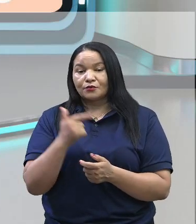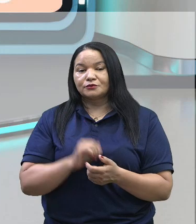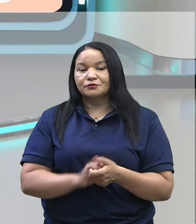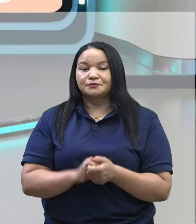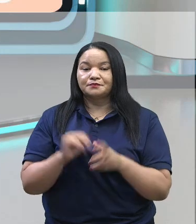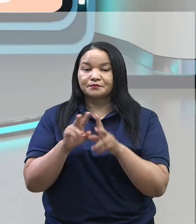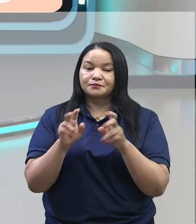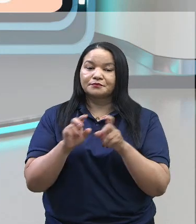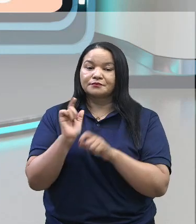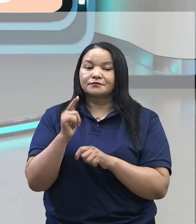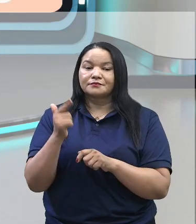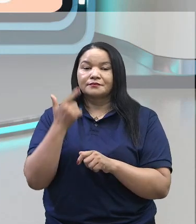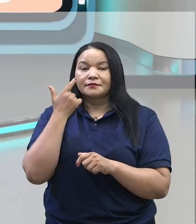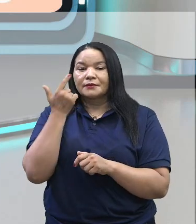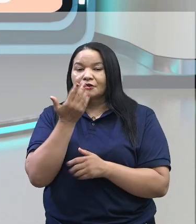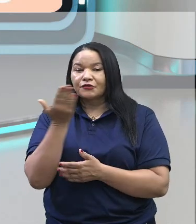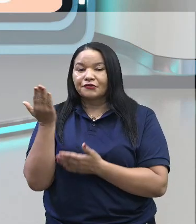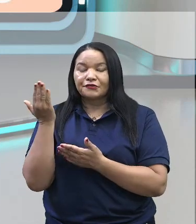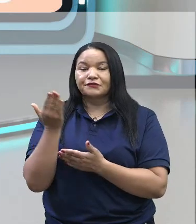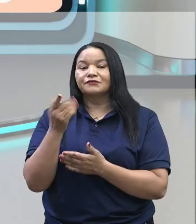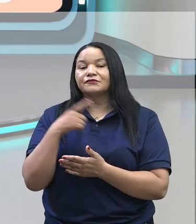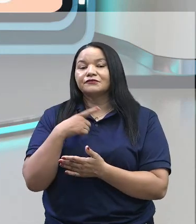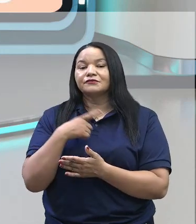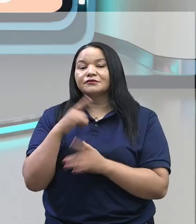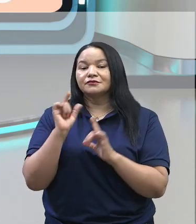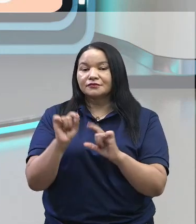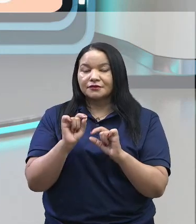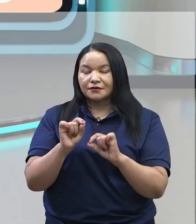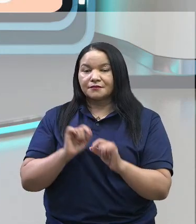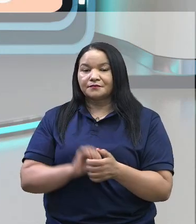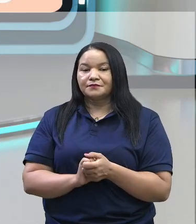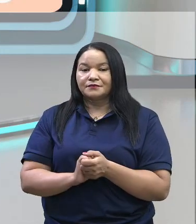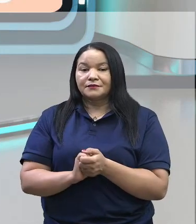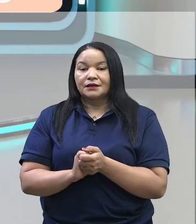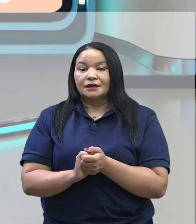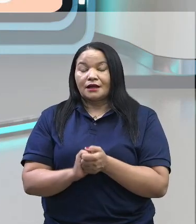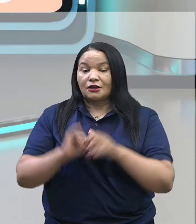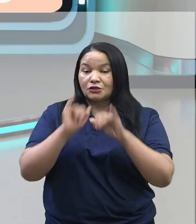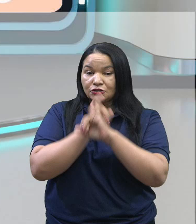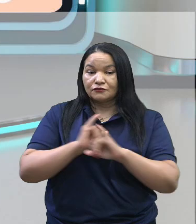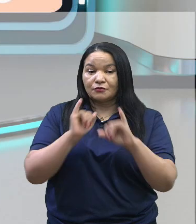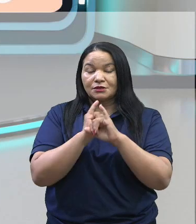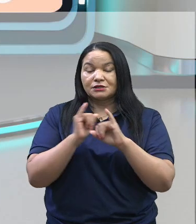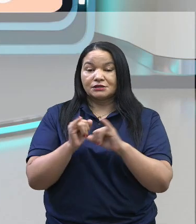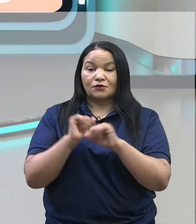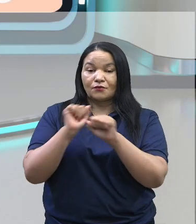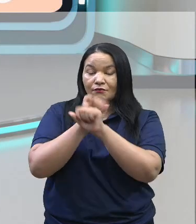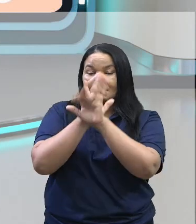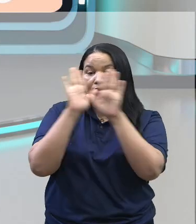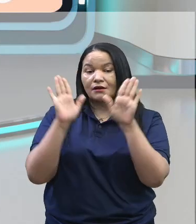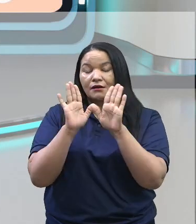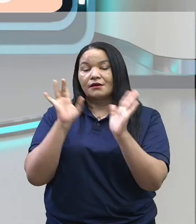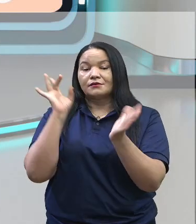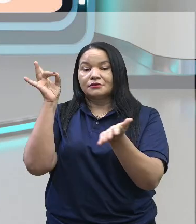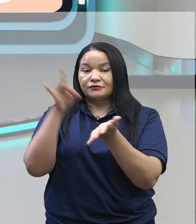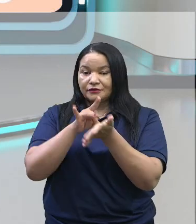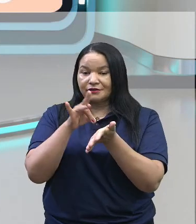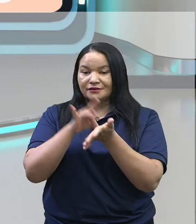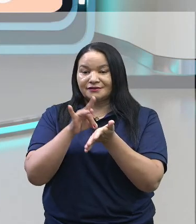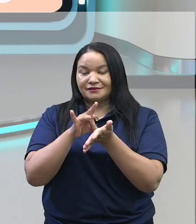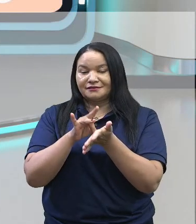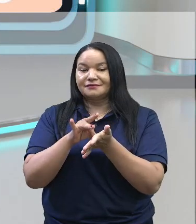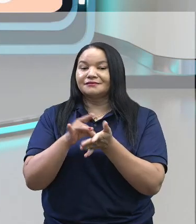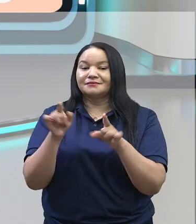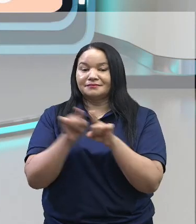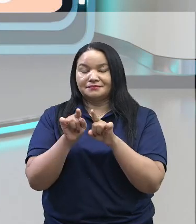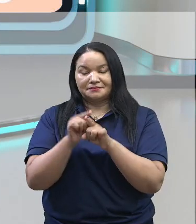é verificar se os fatos são claros, são verdadeiros, né? E